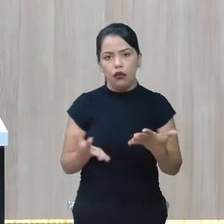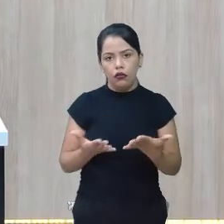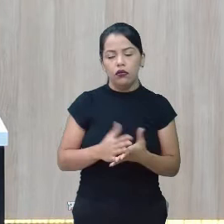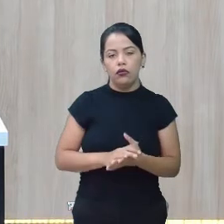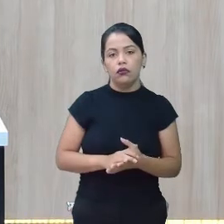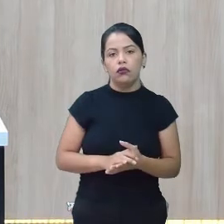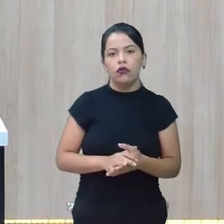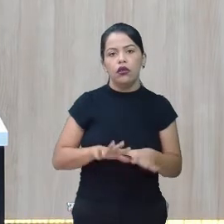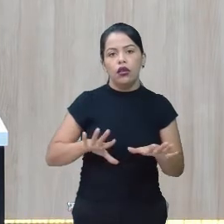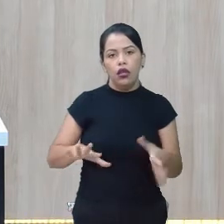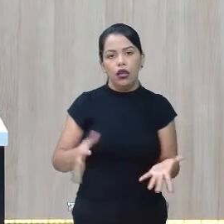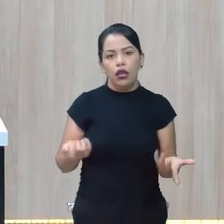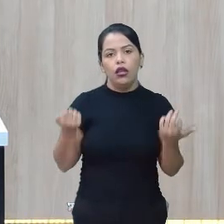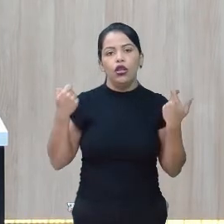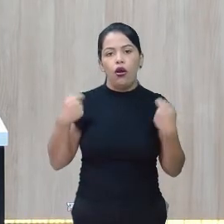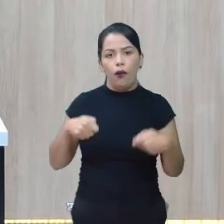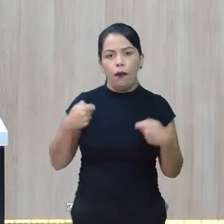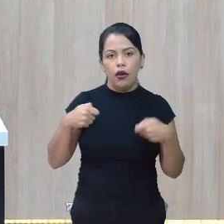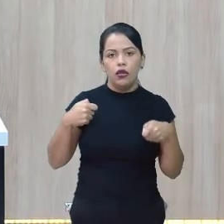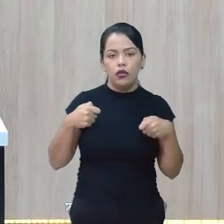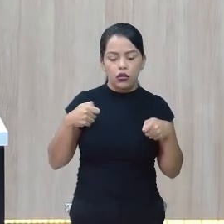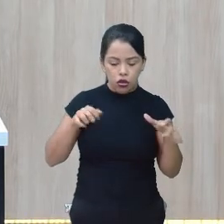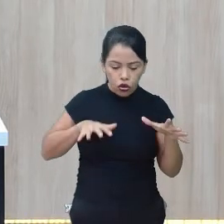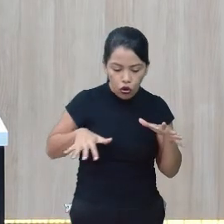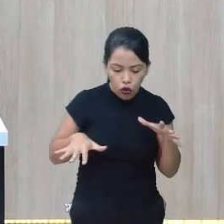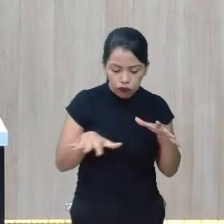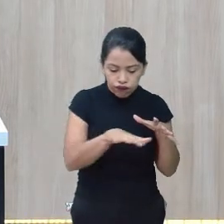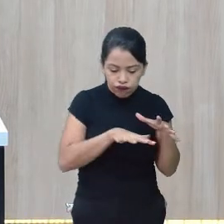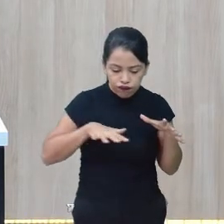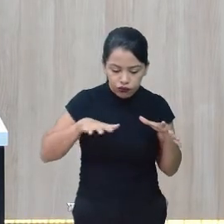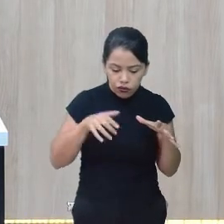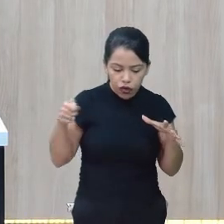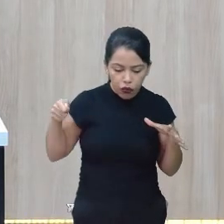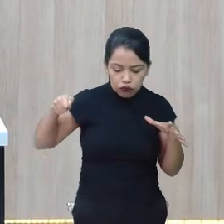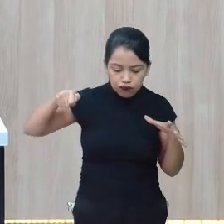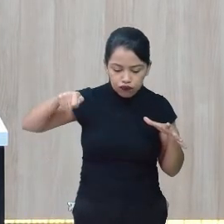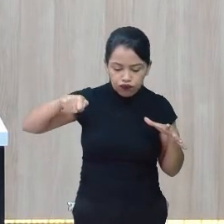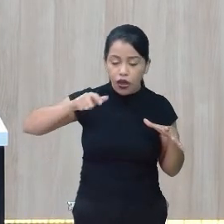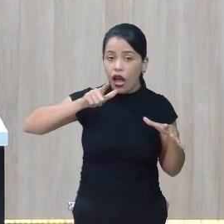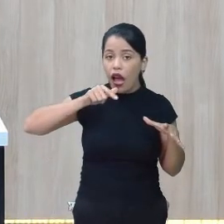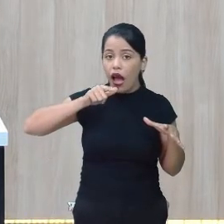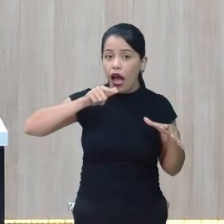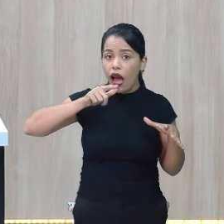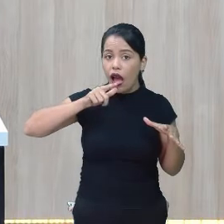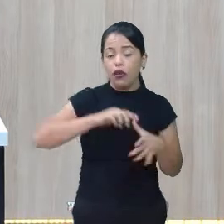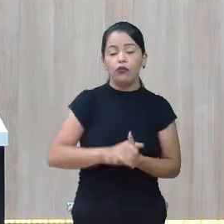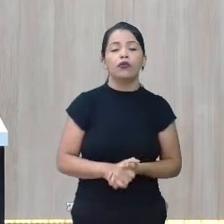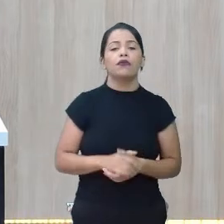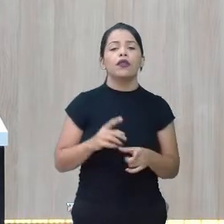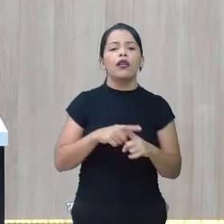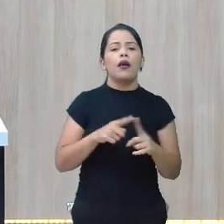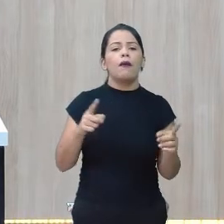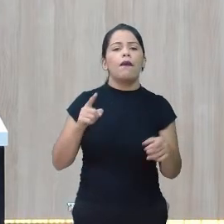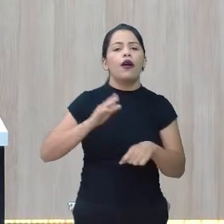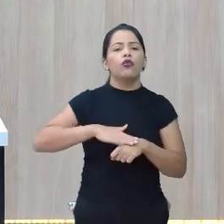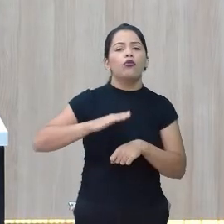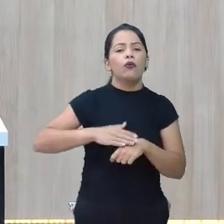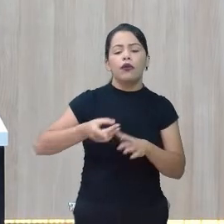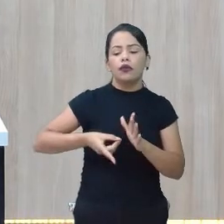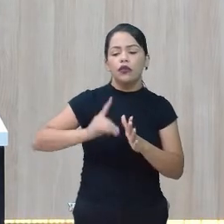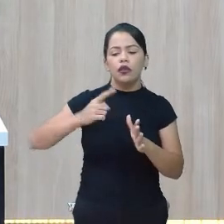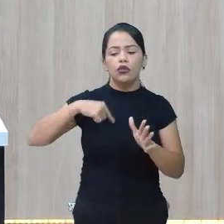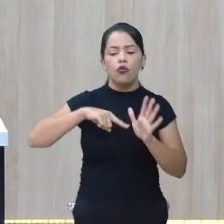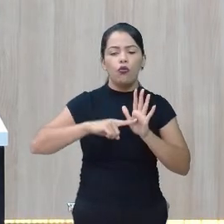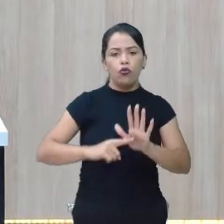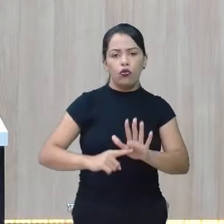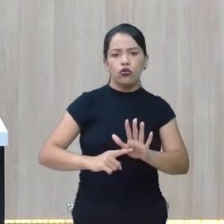necessidade de preencher esse espaço. E preencher esse espaço com água. Mas na situação anterior eu mostrei o bloco